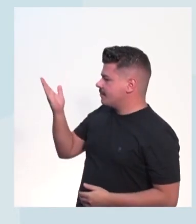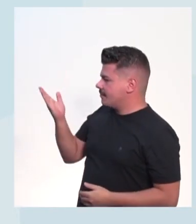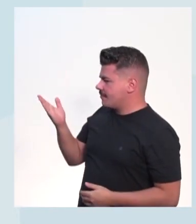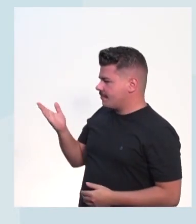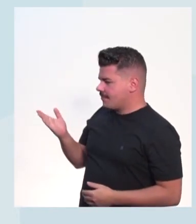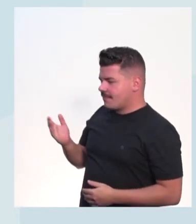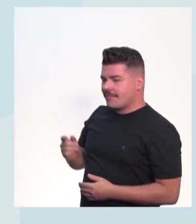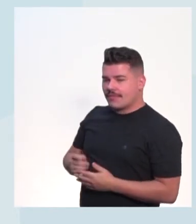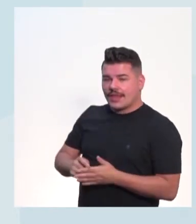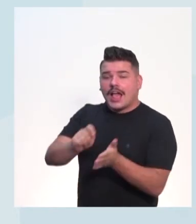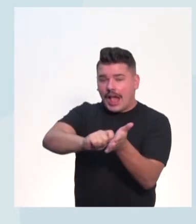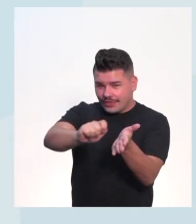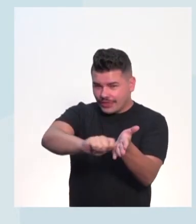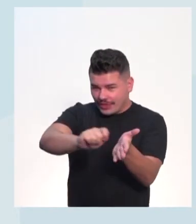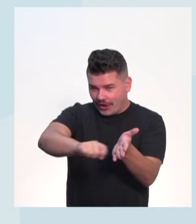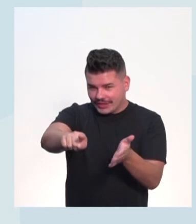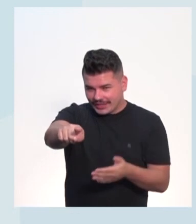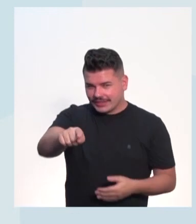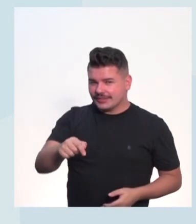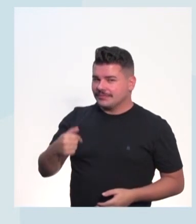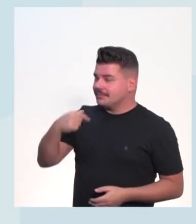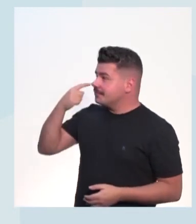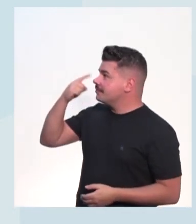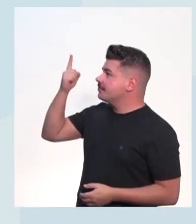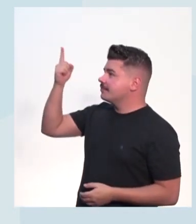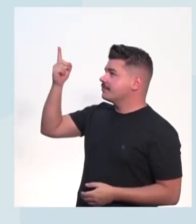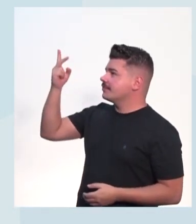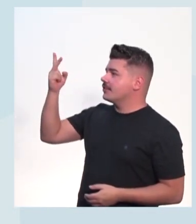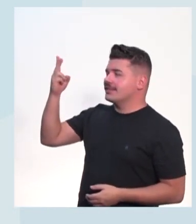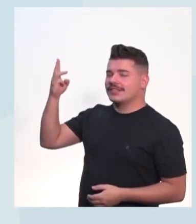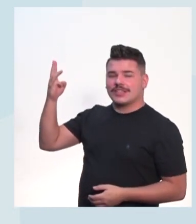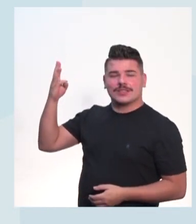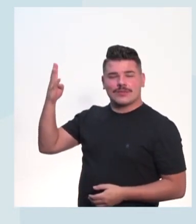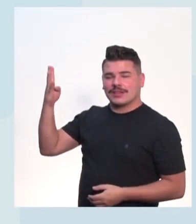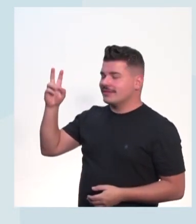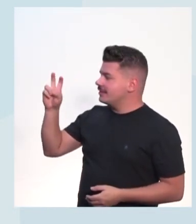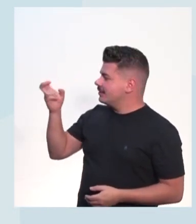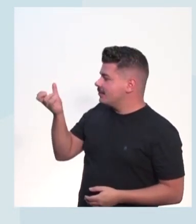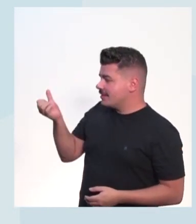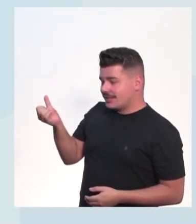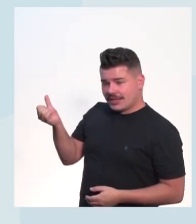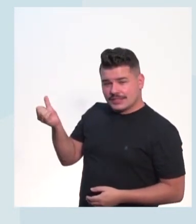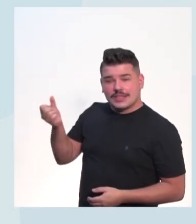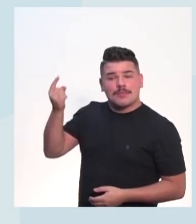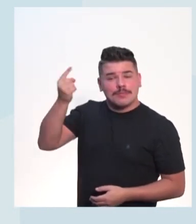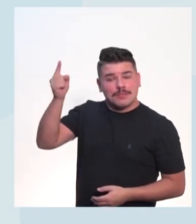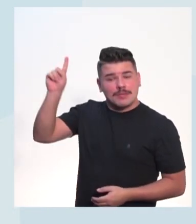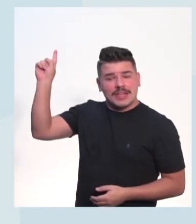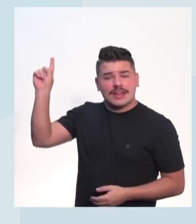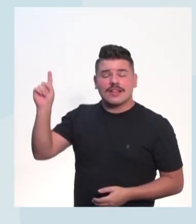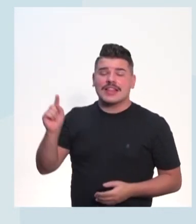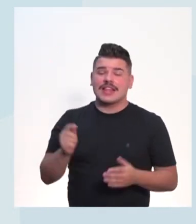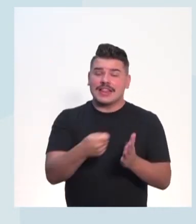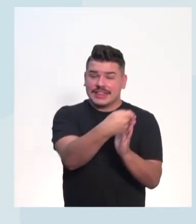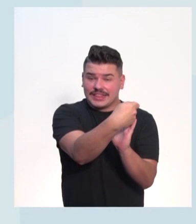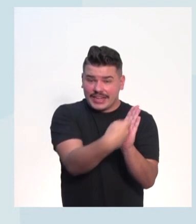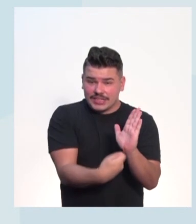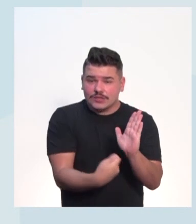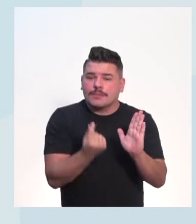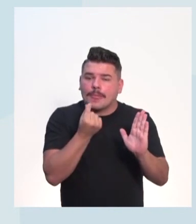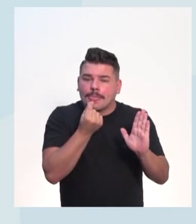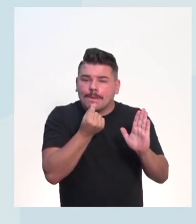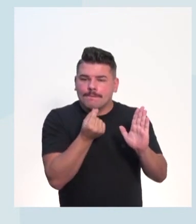gente recomenda que vocês utilizem? Bom, primeira técnica, grifar texto. Para que a